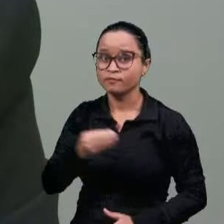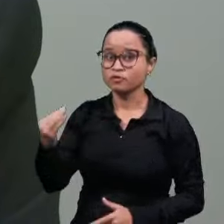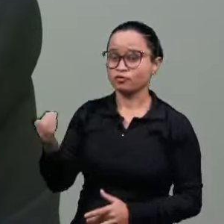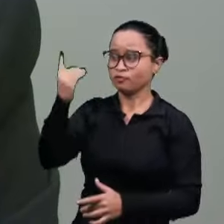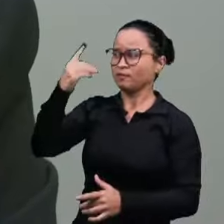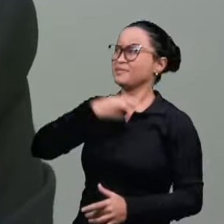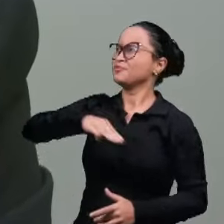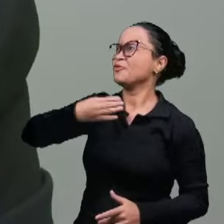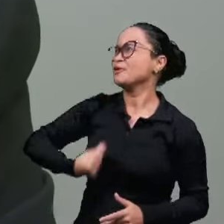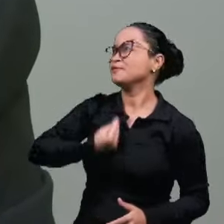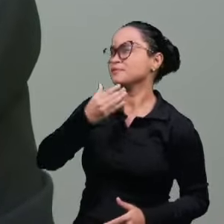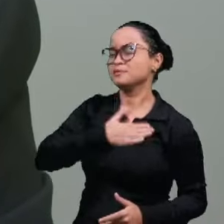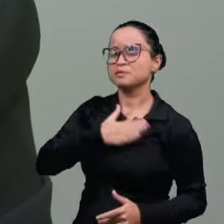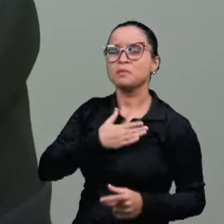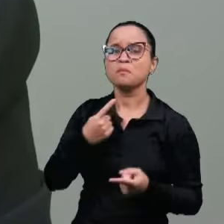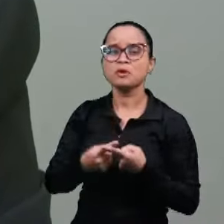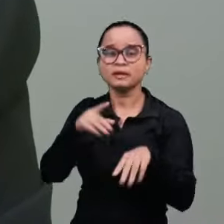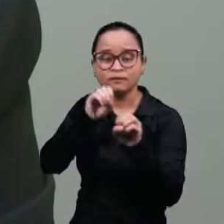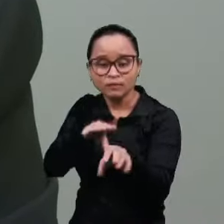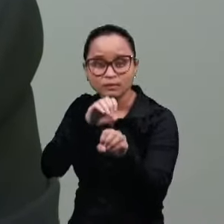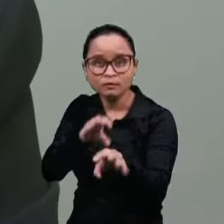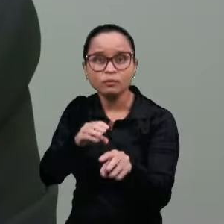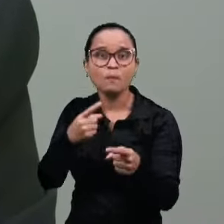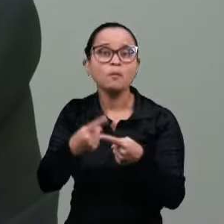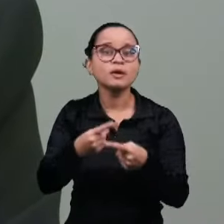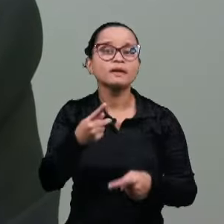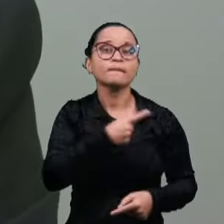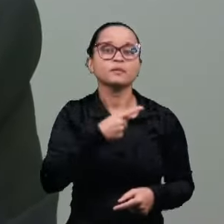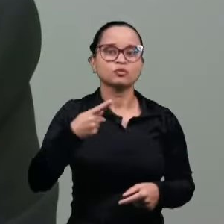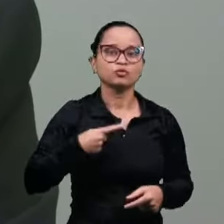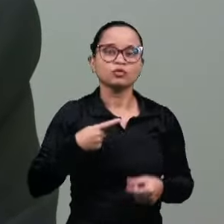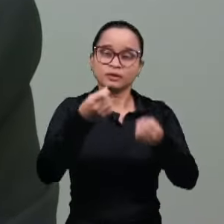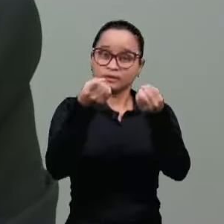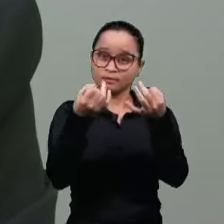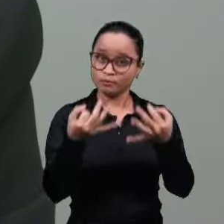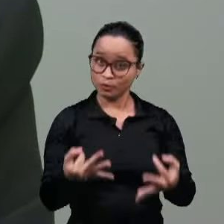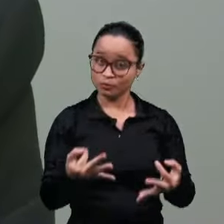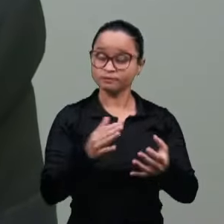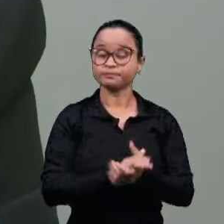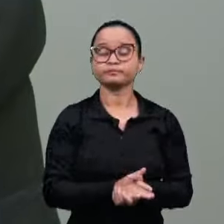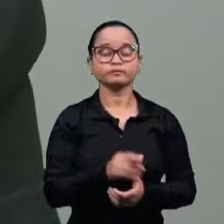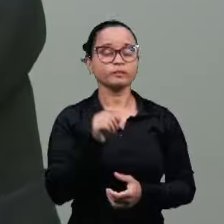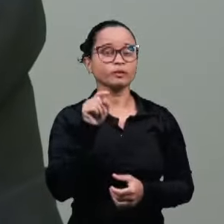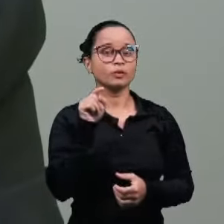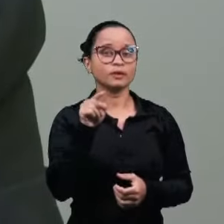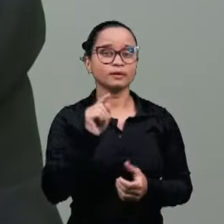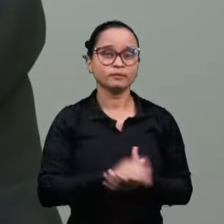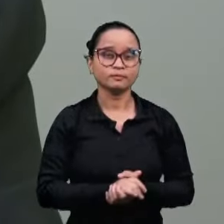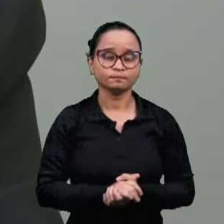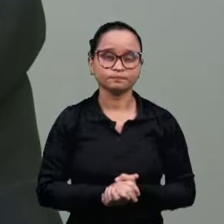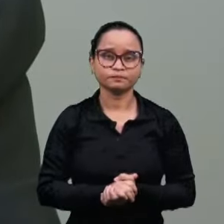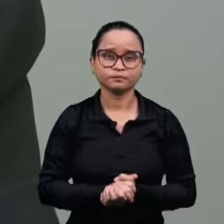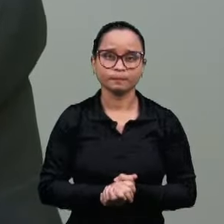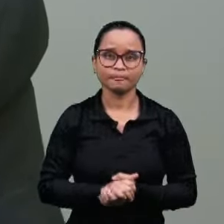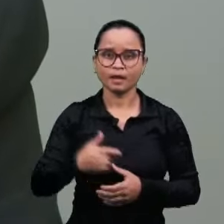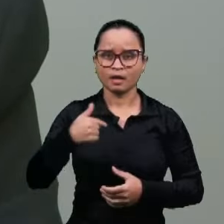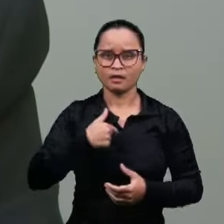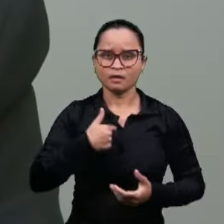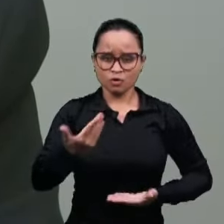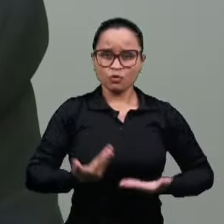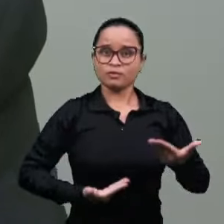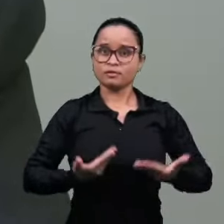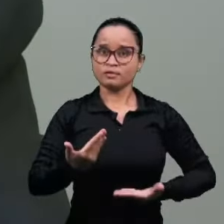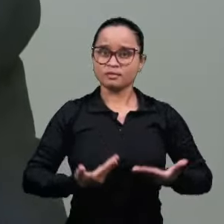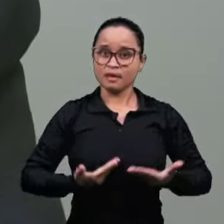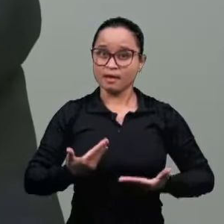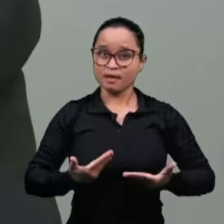né? Teve um pastor que falou sobre isso aqui, né? De você, eu sou teu servo, filho